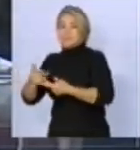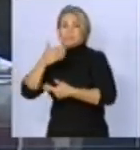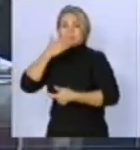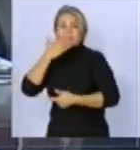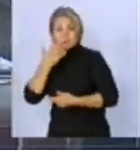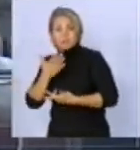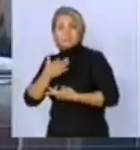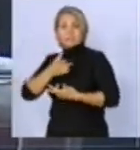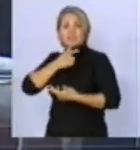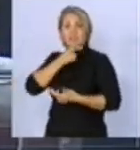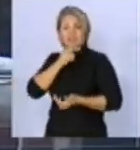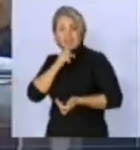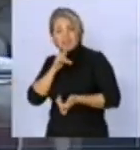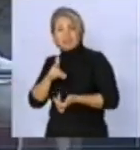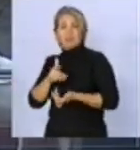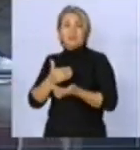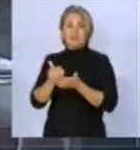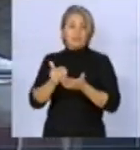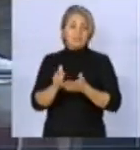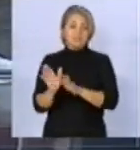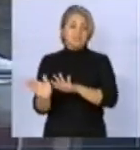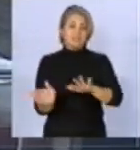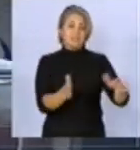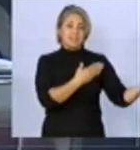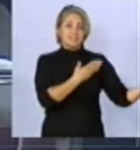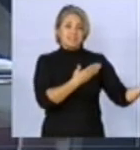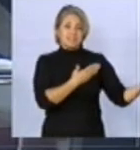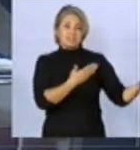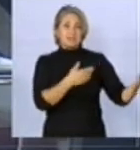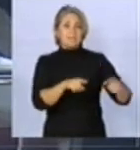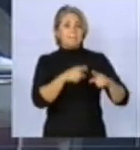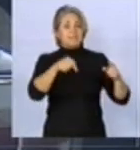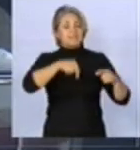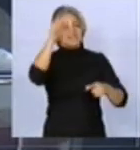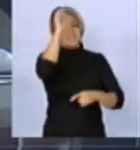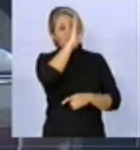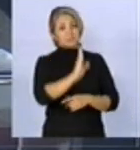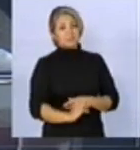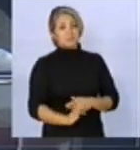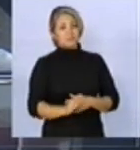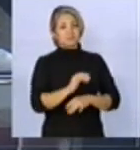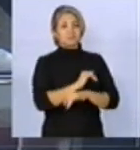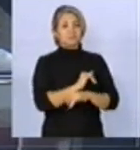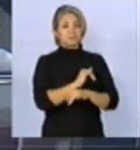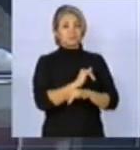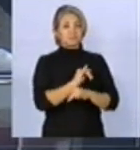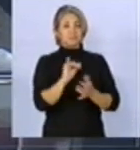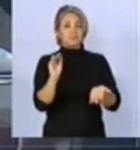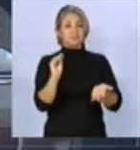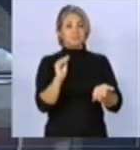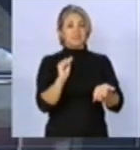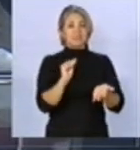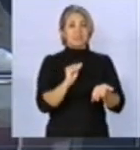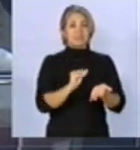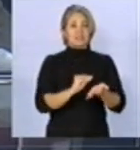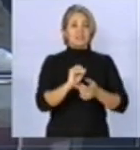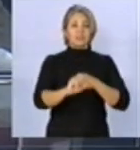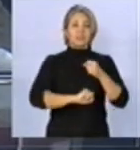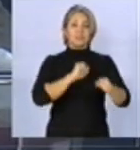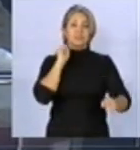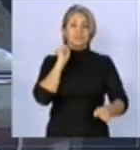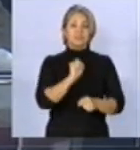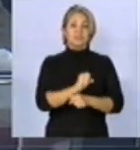vender água mineral ele passa esse sai das estatísticas mas no Brasil essa essa informalidade nos em